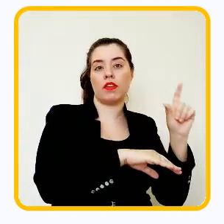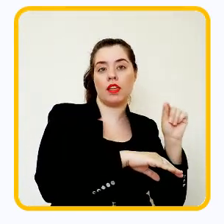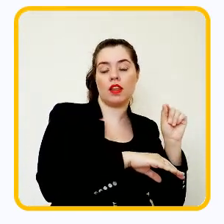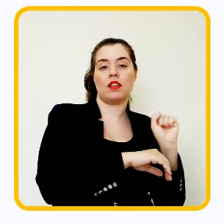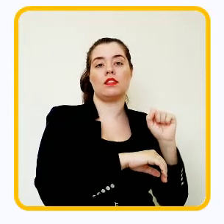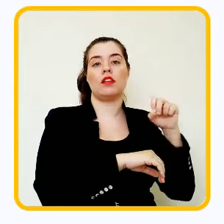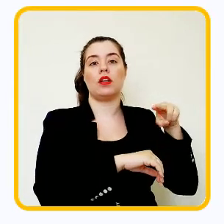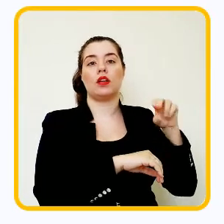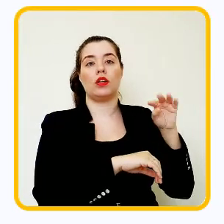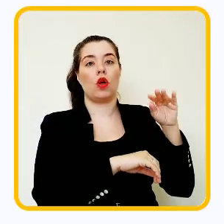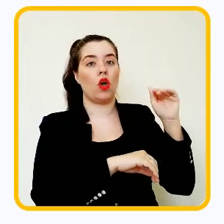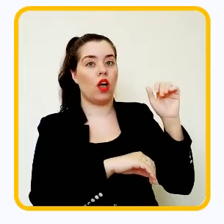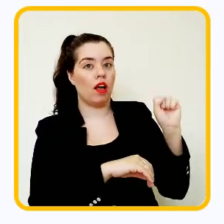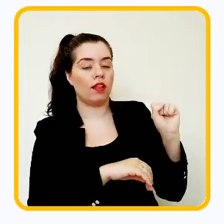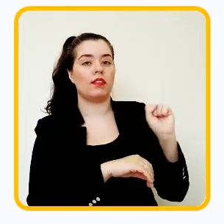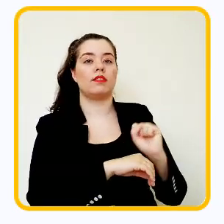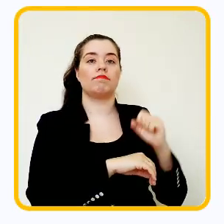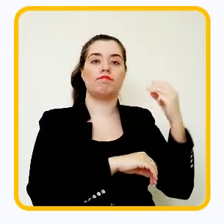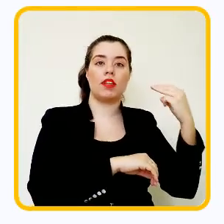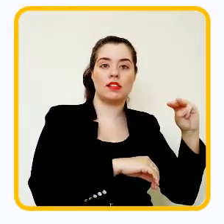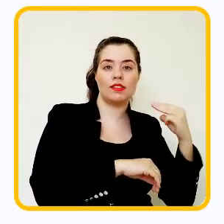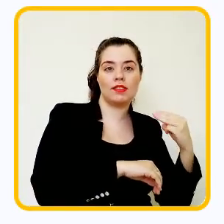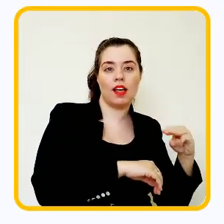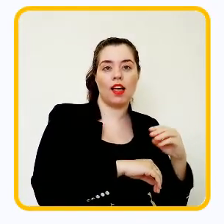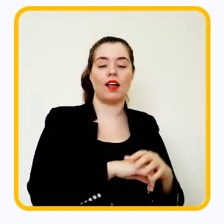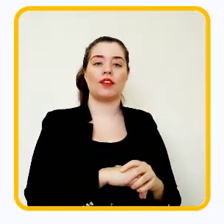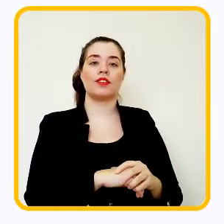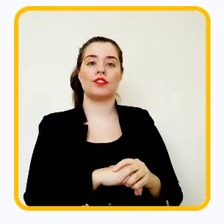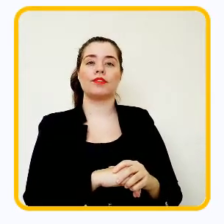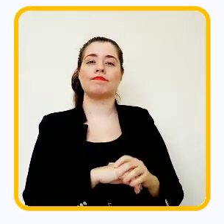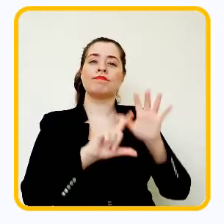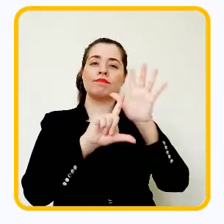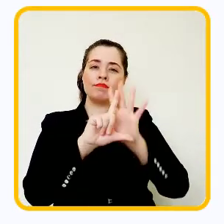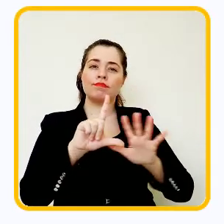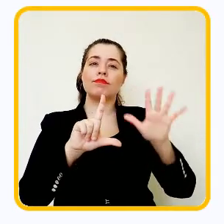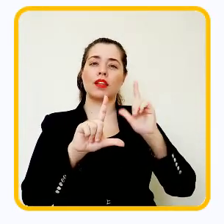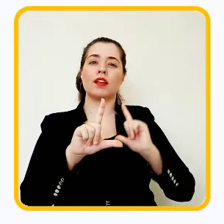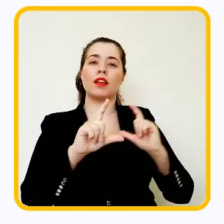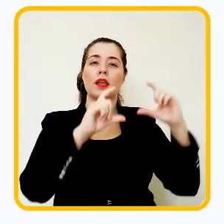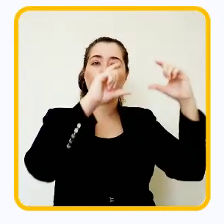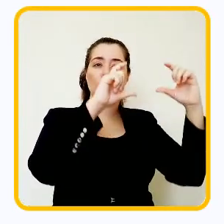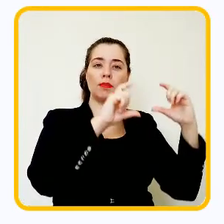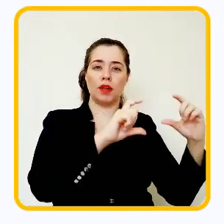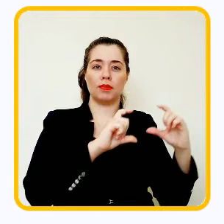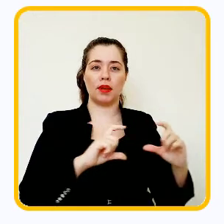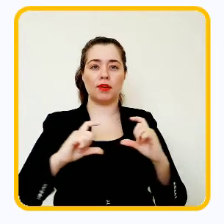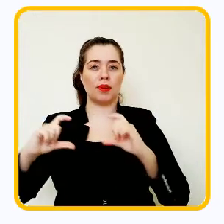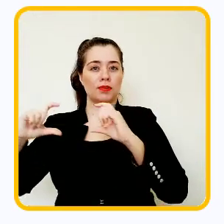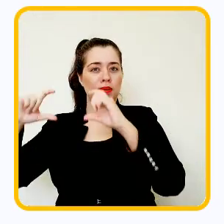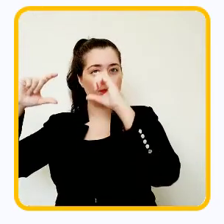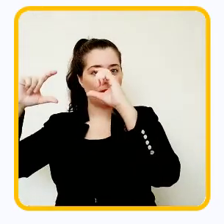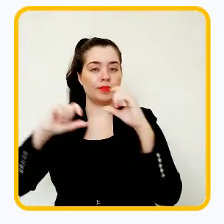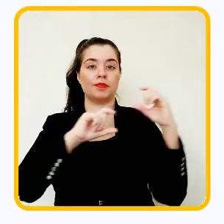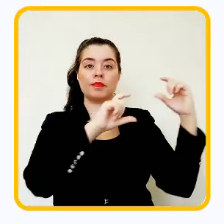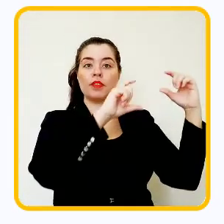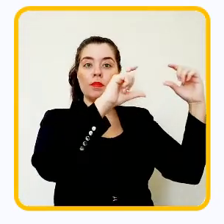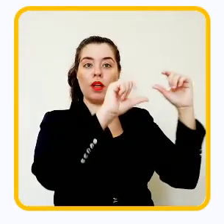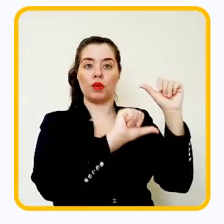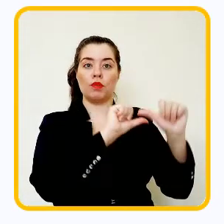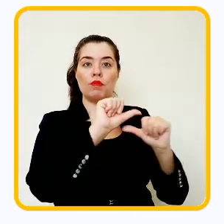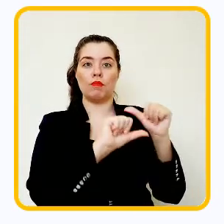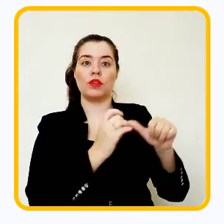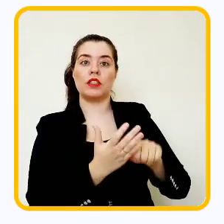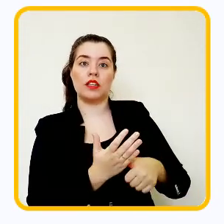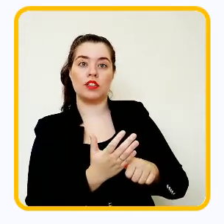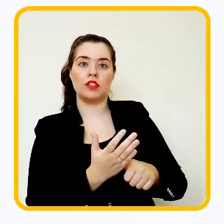menu onde você acessa preferências, notas, mensagens. A interface do ambiente virtual é dividida